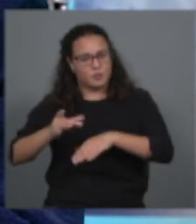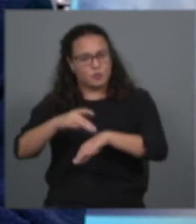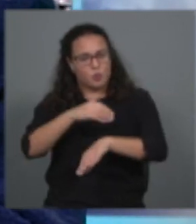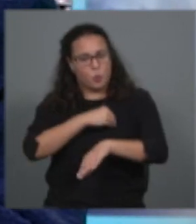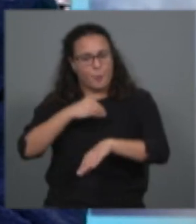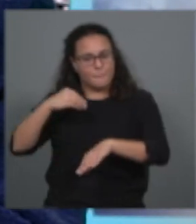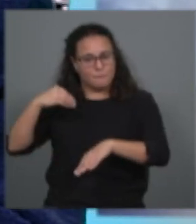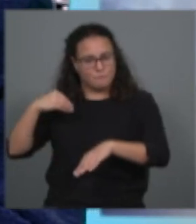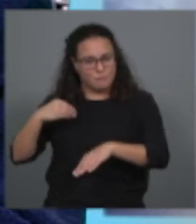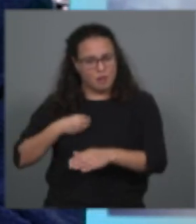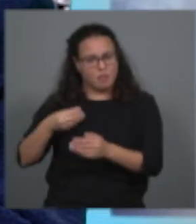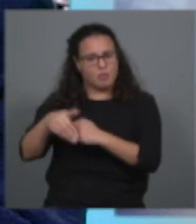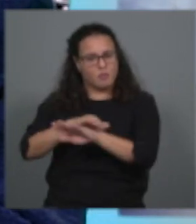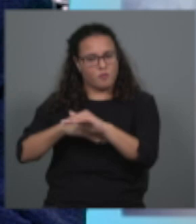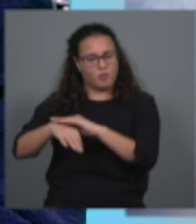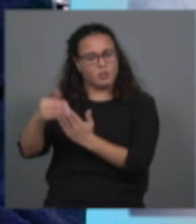que haja...